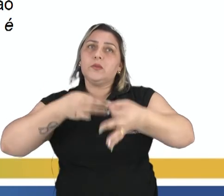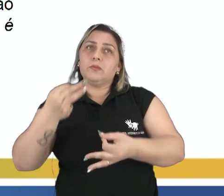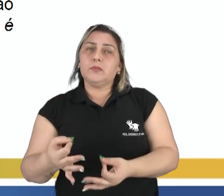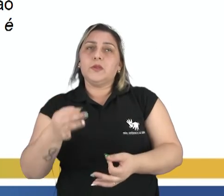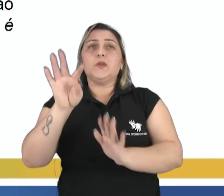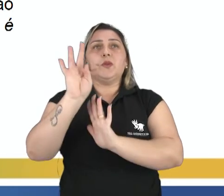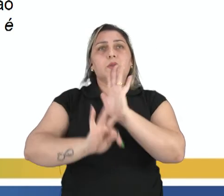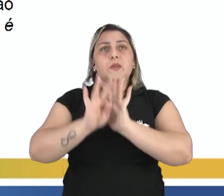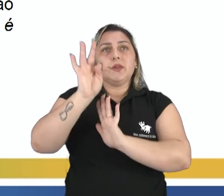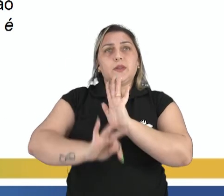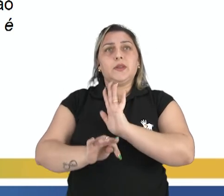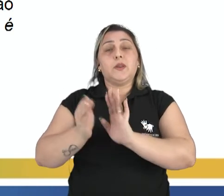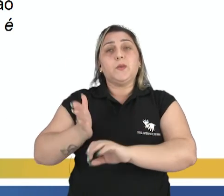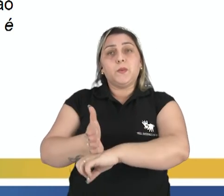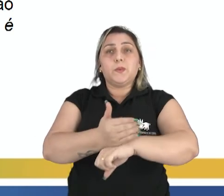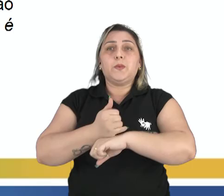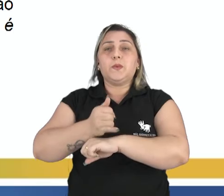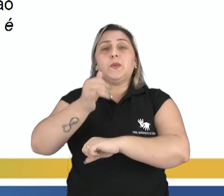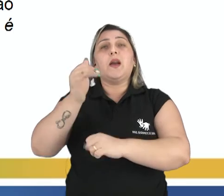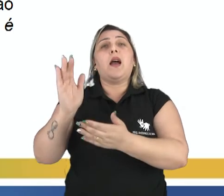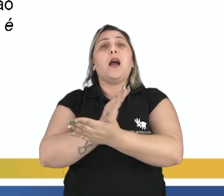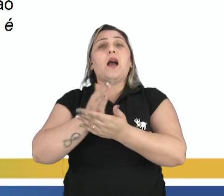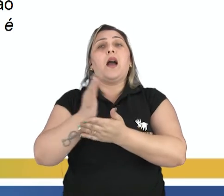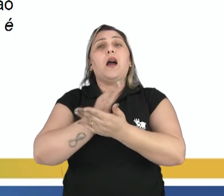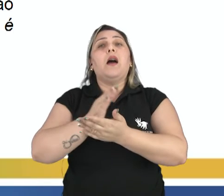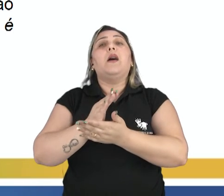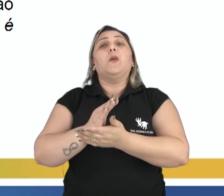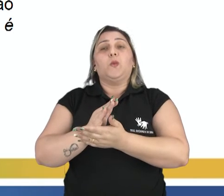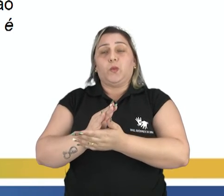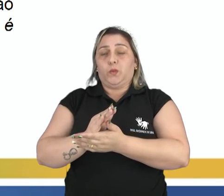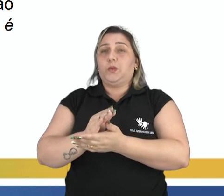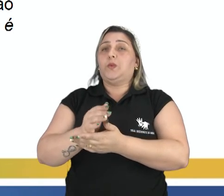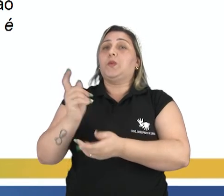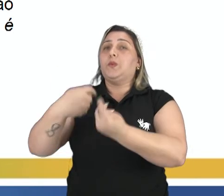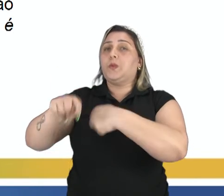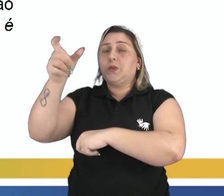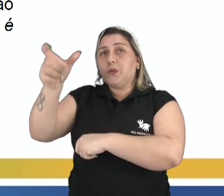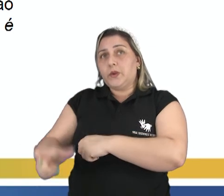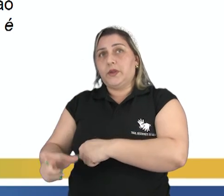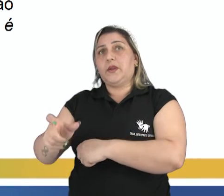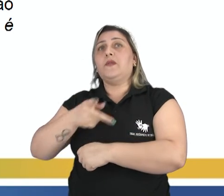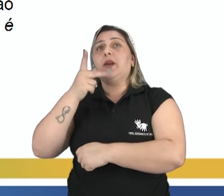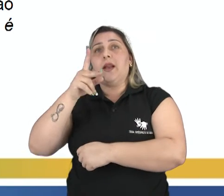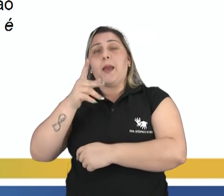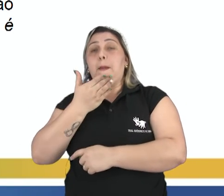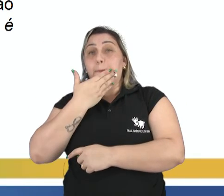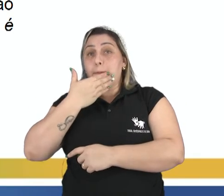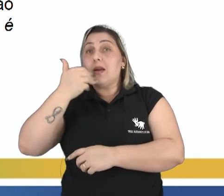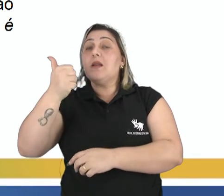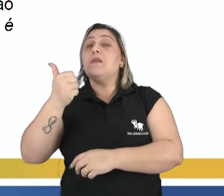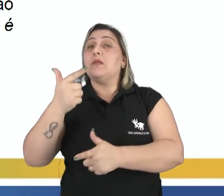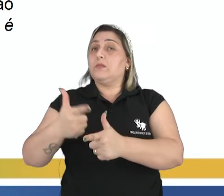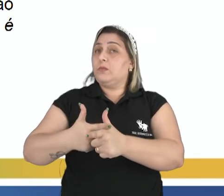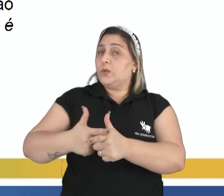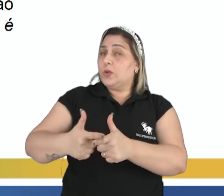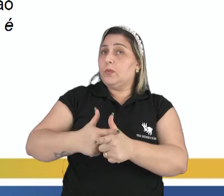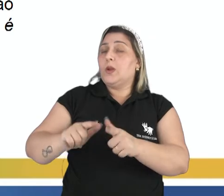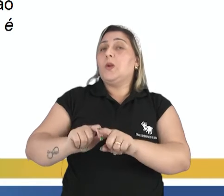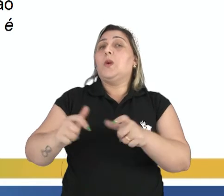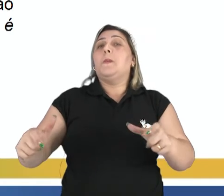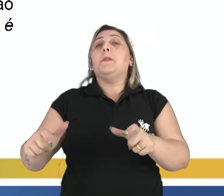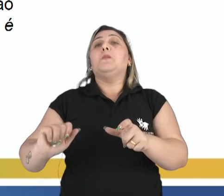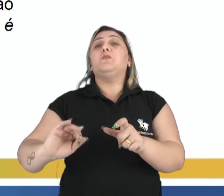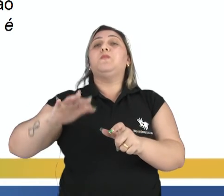autor antecipa o argumento de alguns economistas, que dizem estar a solução do problema no aumento do preço da